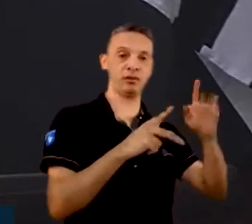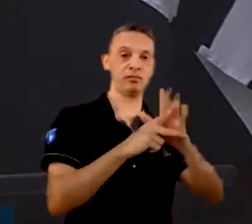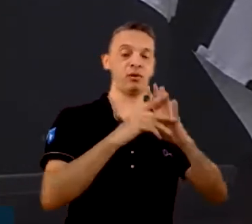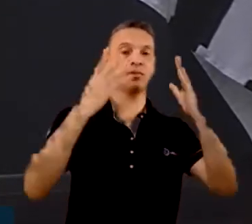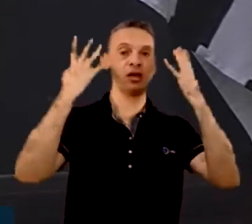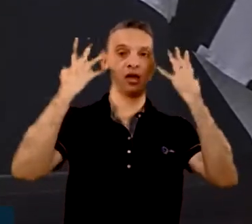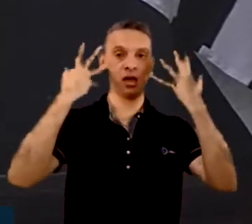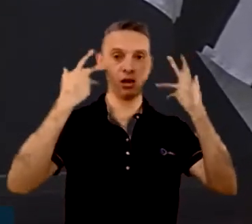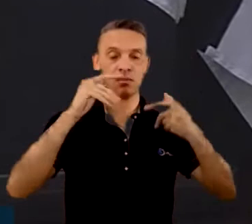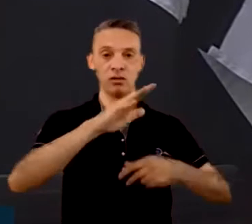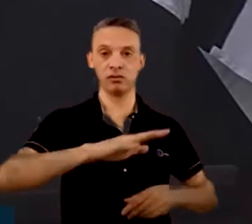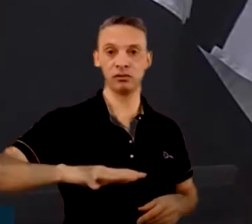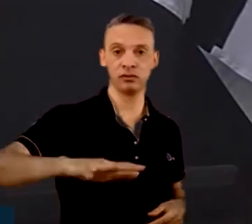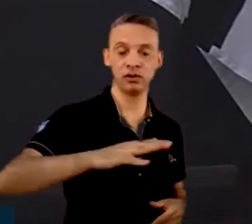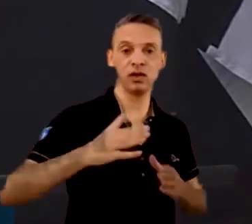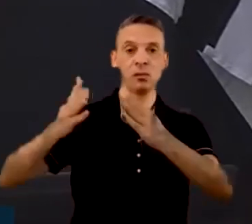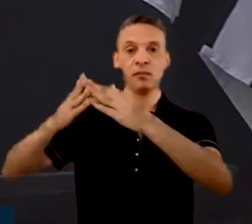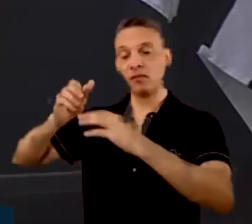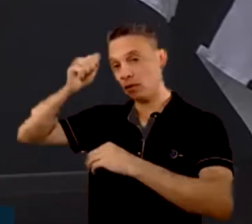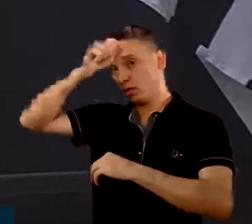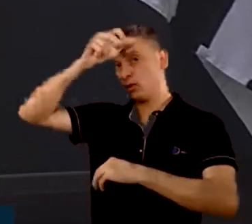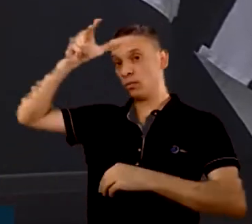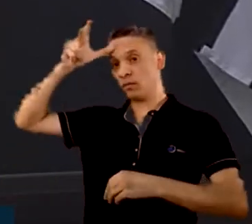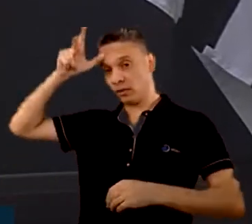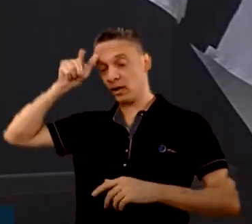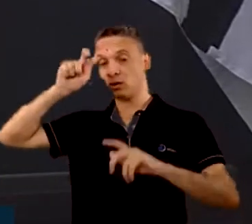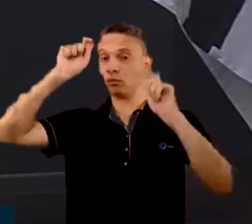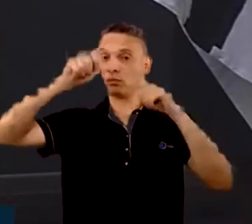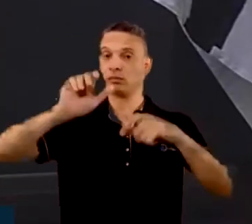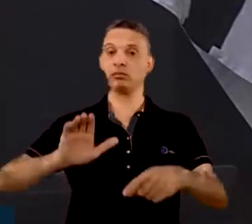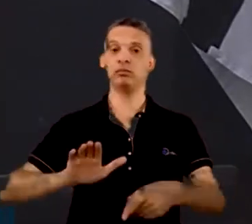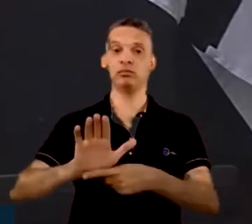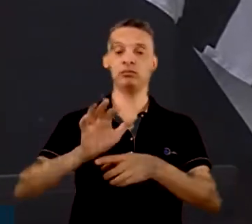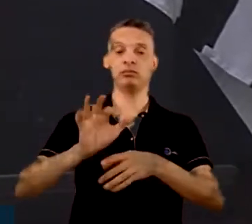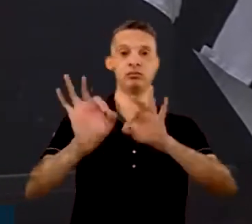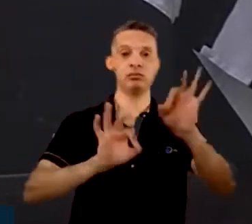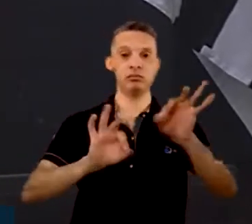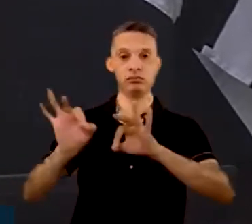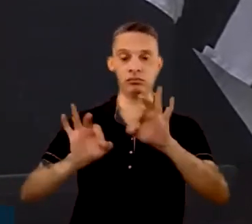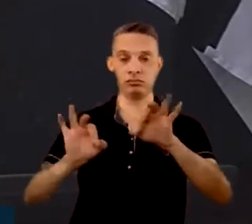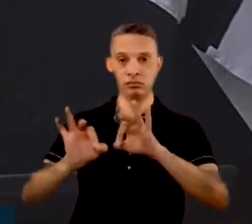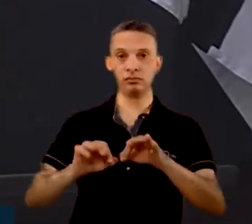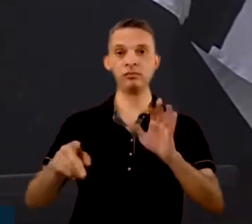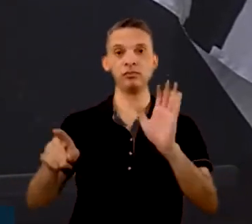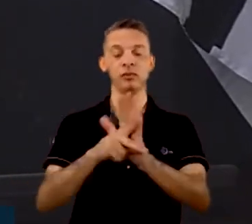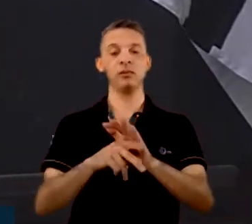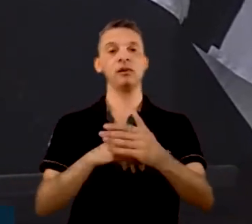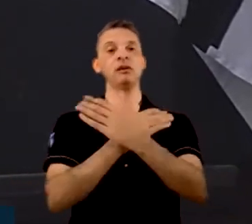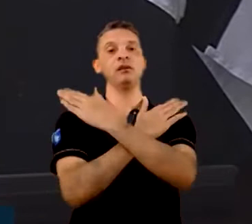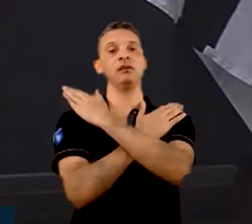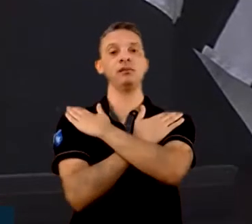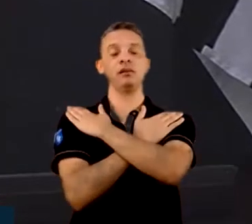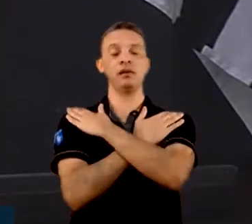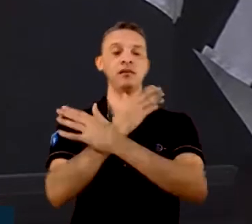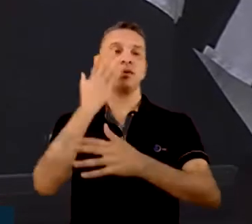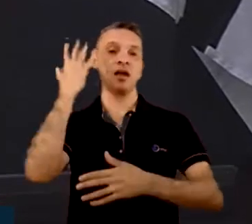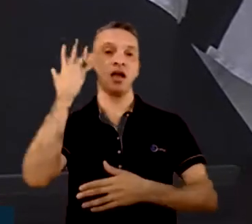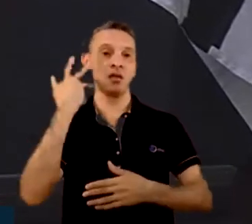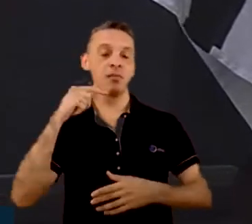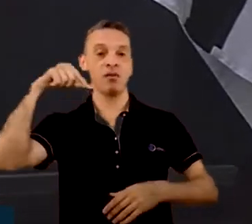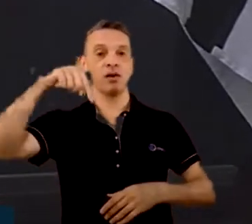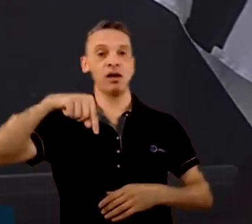que seja incluído na contrapartida a questão do cemitério de animais na cidade de